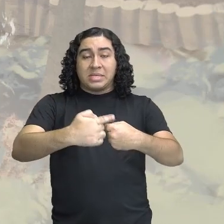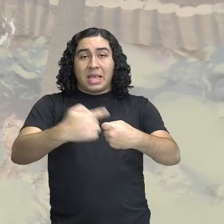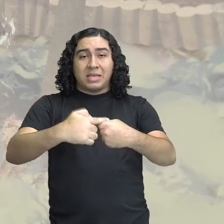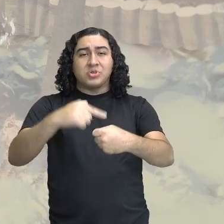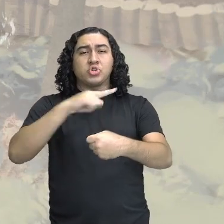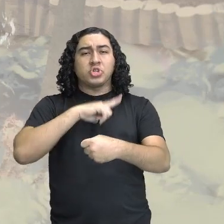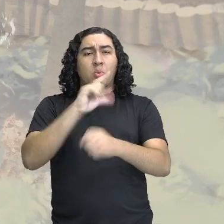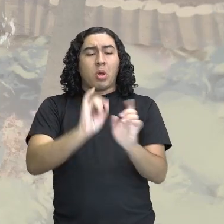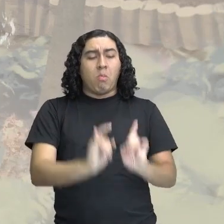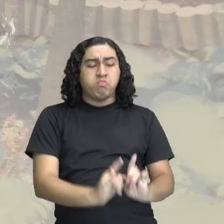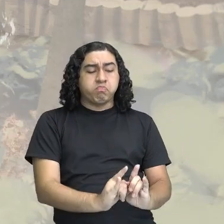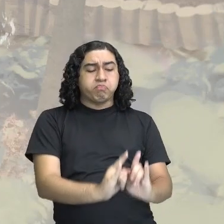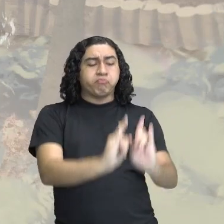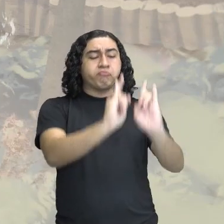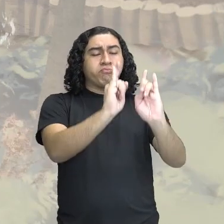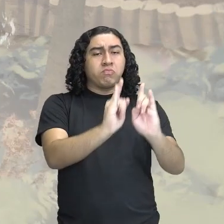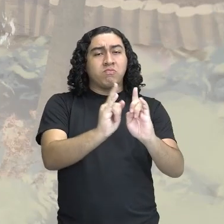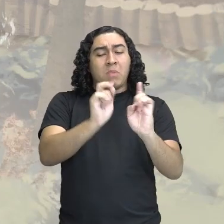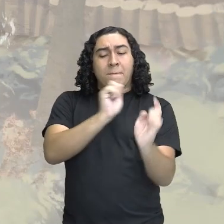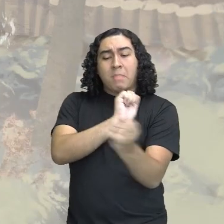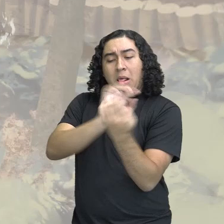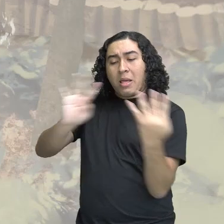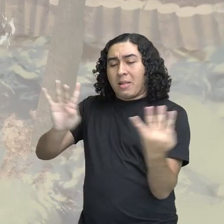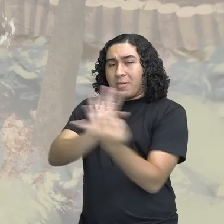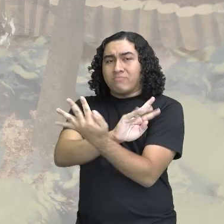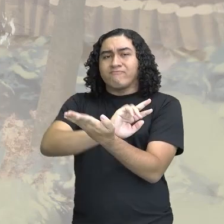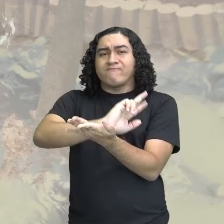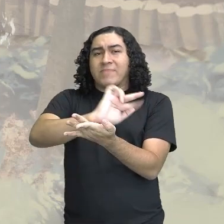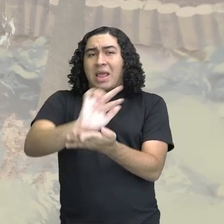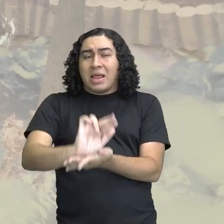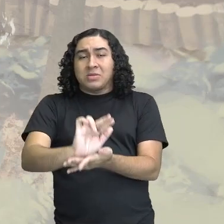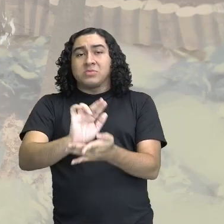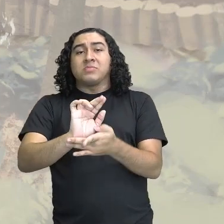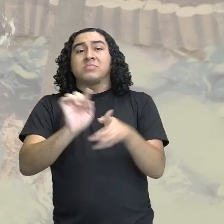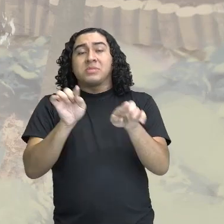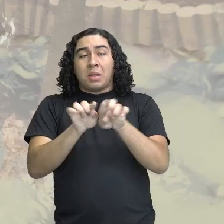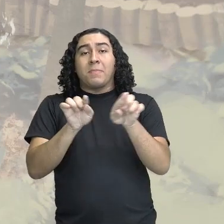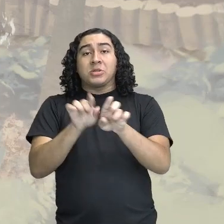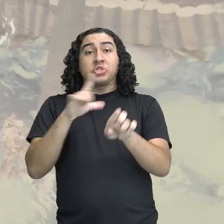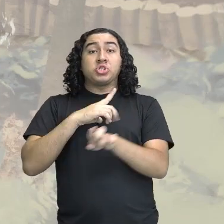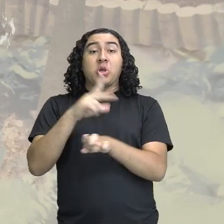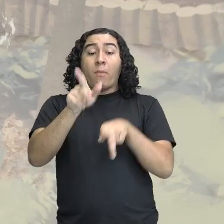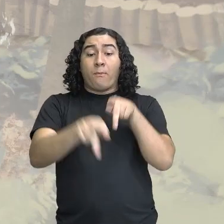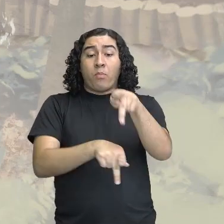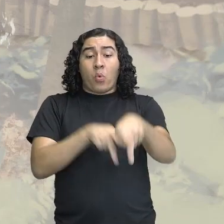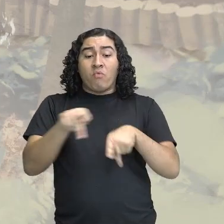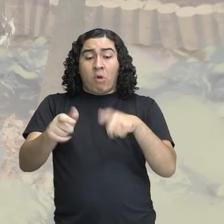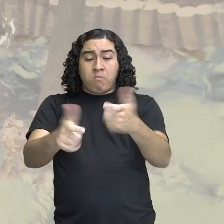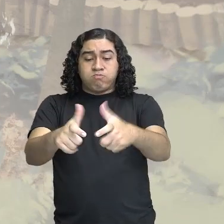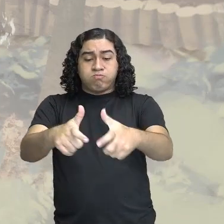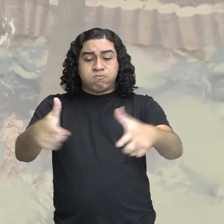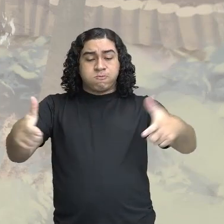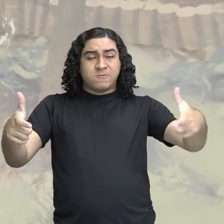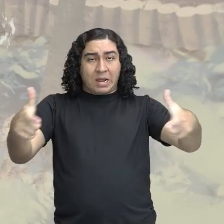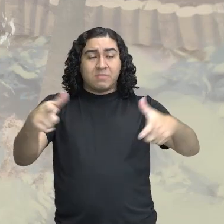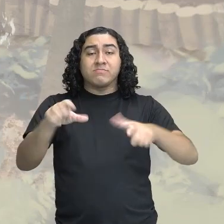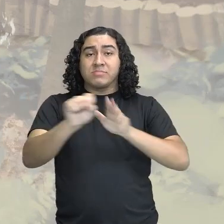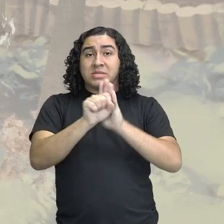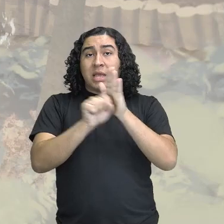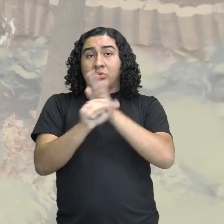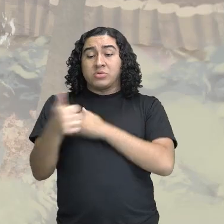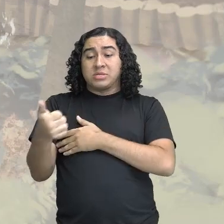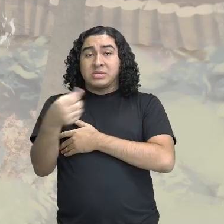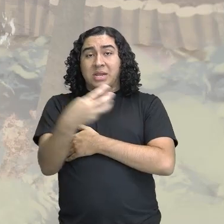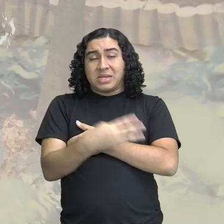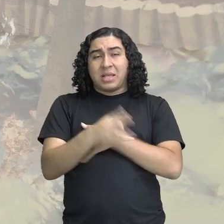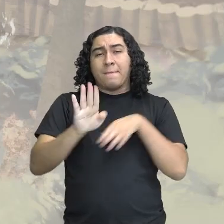tinha prédios, era urbanizada e era uma cidade que estava densamente povoada ali no século XIII, professor. Então tinha